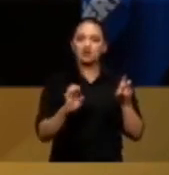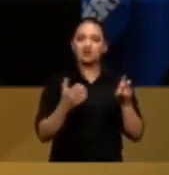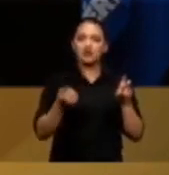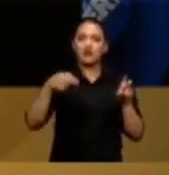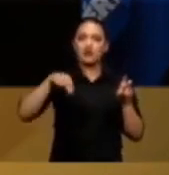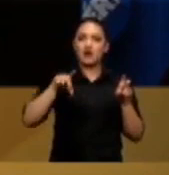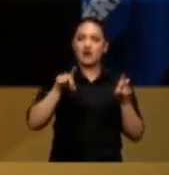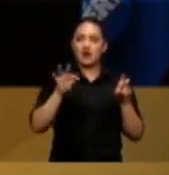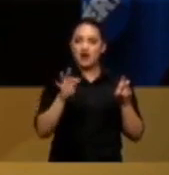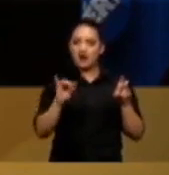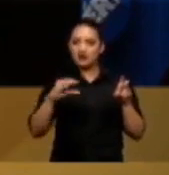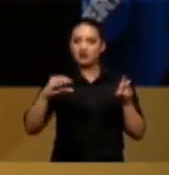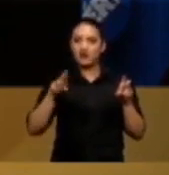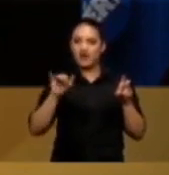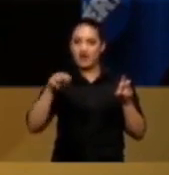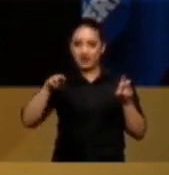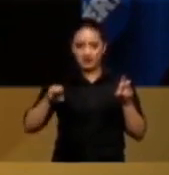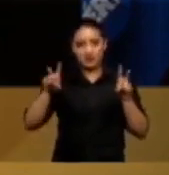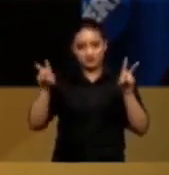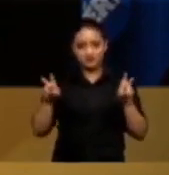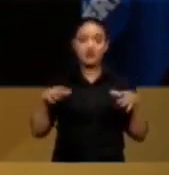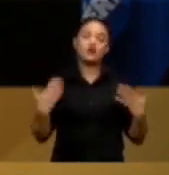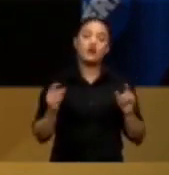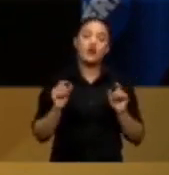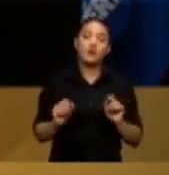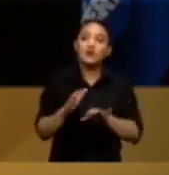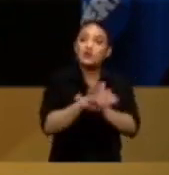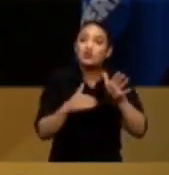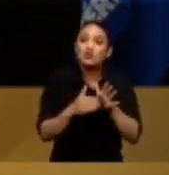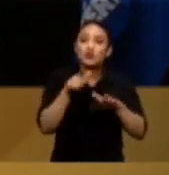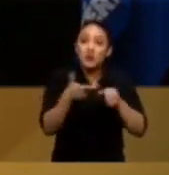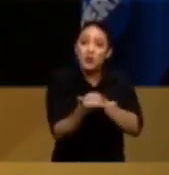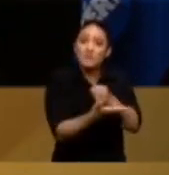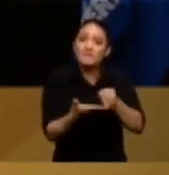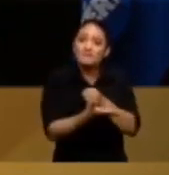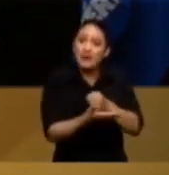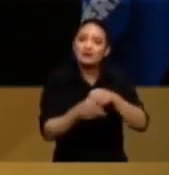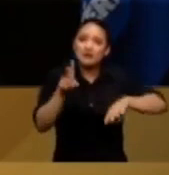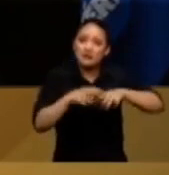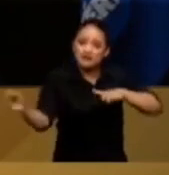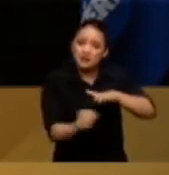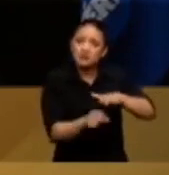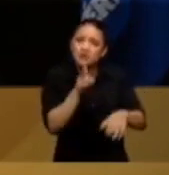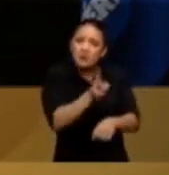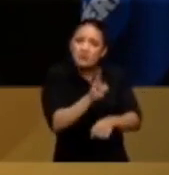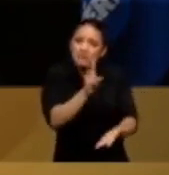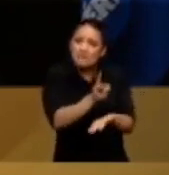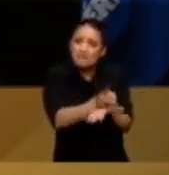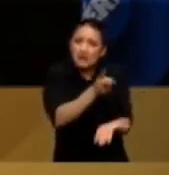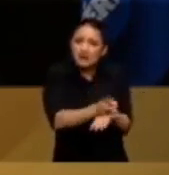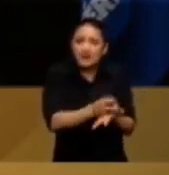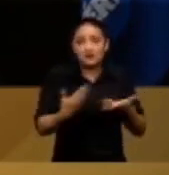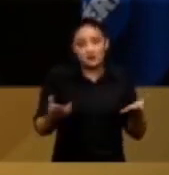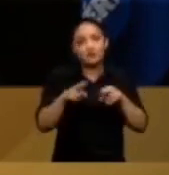a confirmação da manutenção da segregação cautelar do paciente. Em face do exposto, o ex-procurador-geral